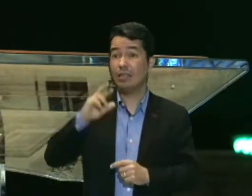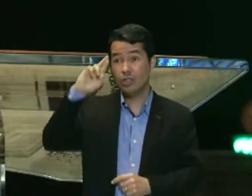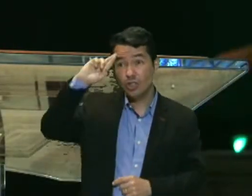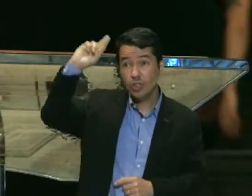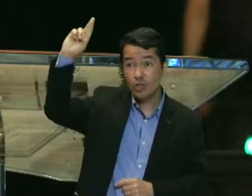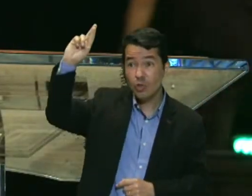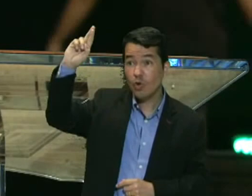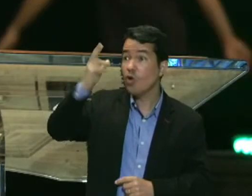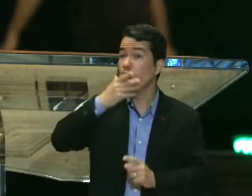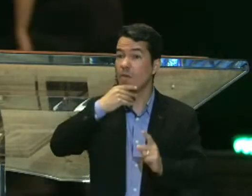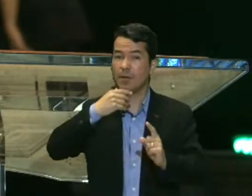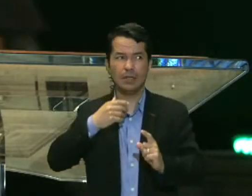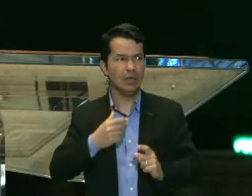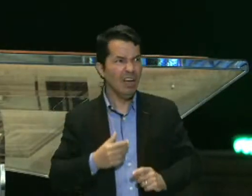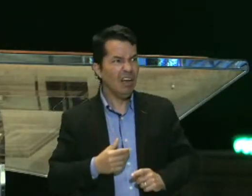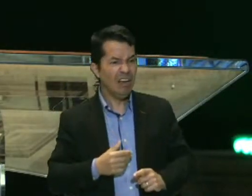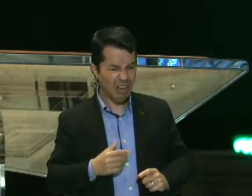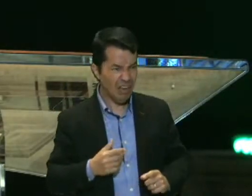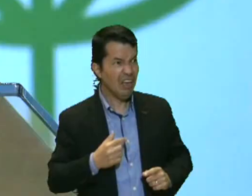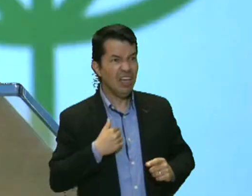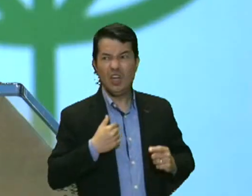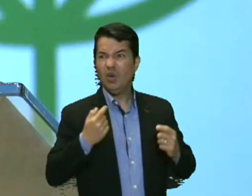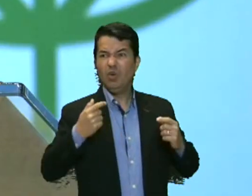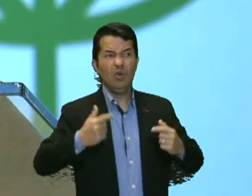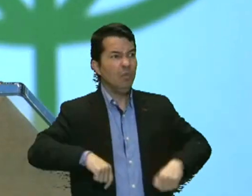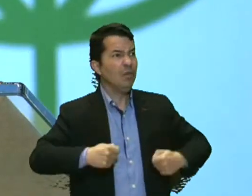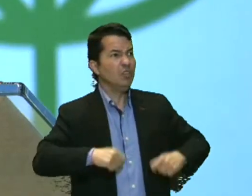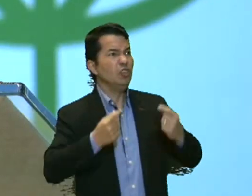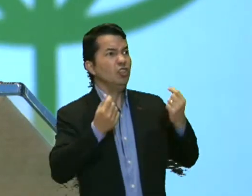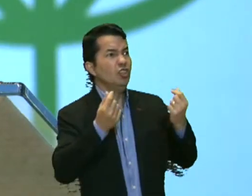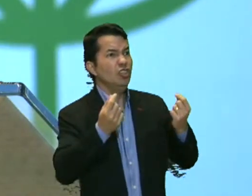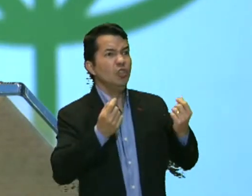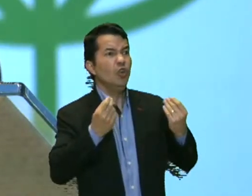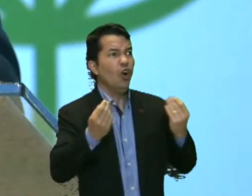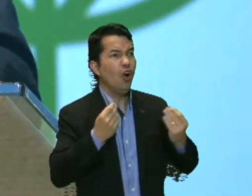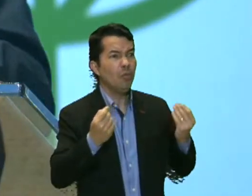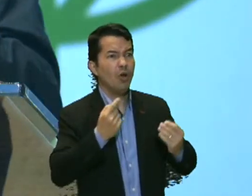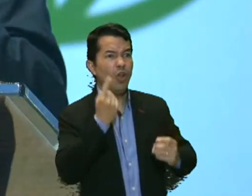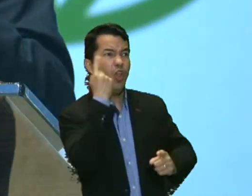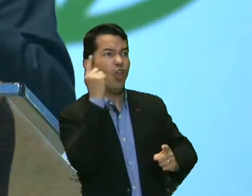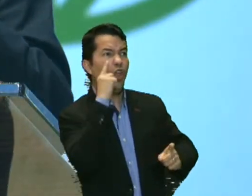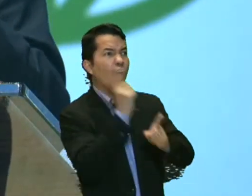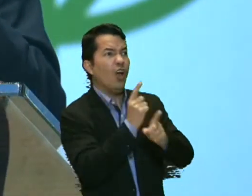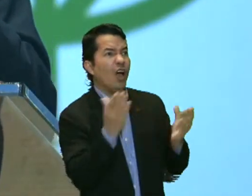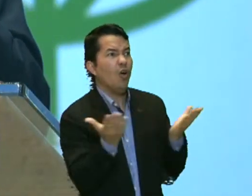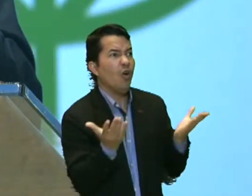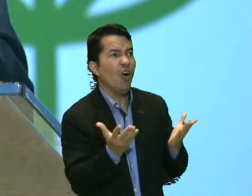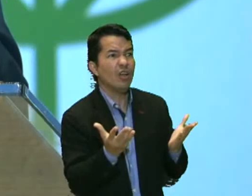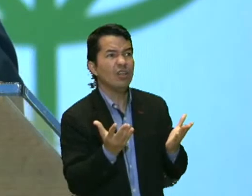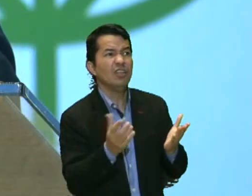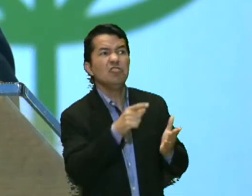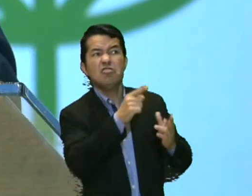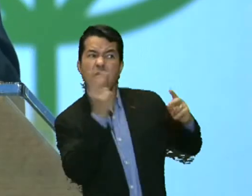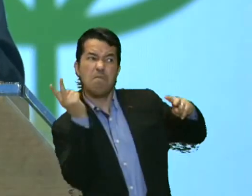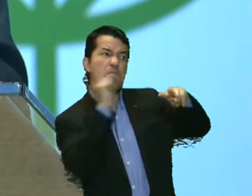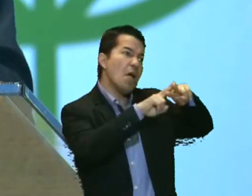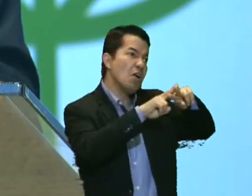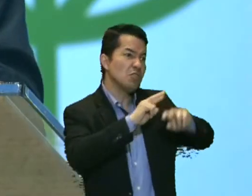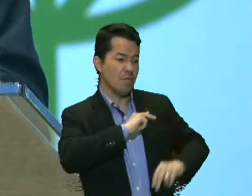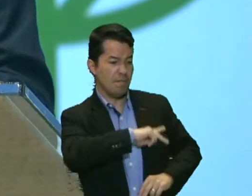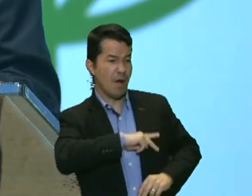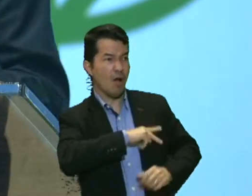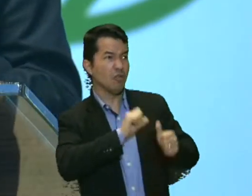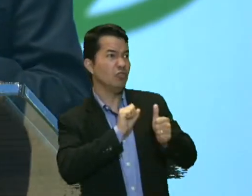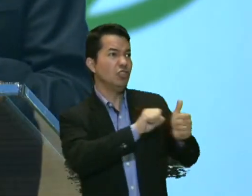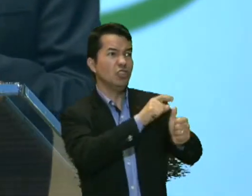os recursos daquele homem, Paulo foi acusado e Silas também foram presos.